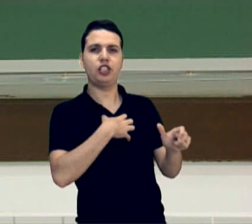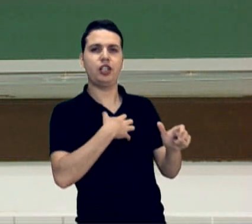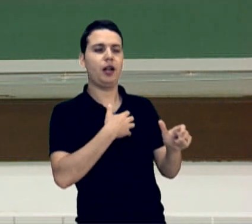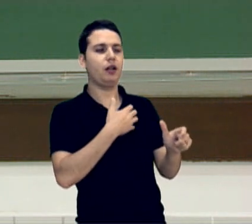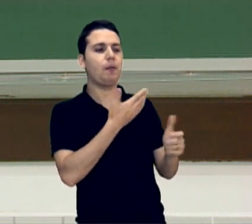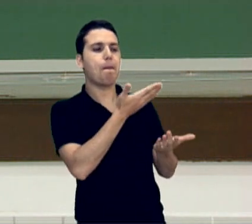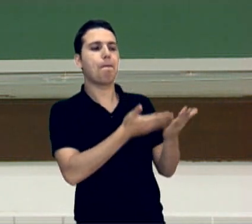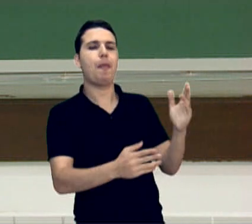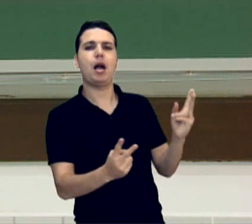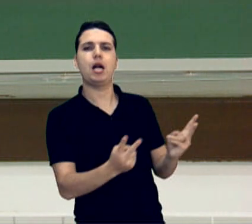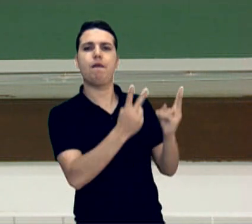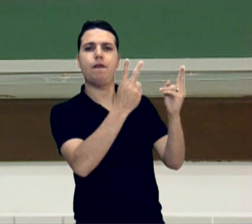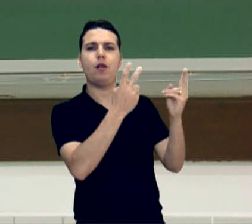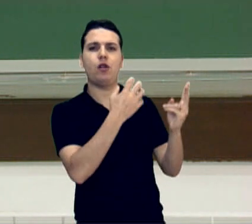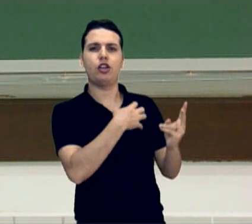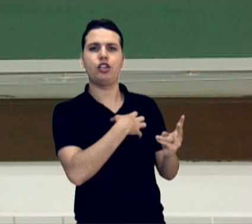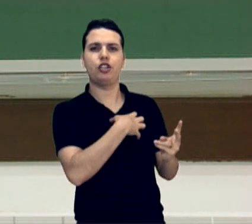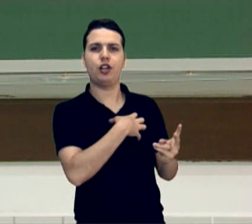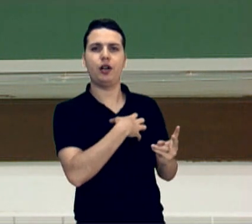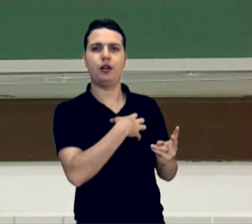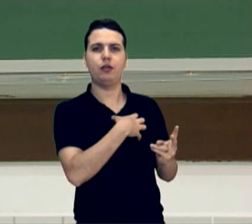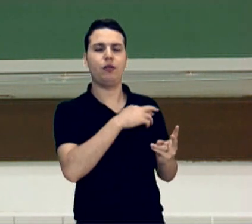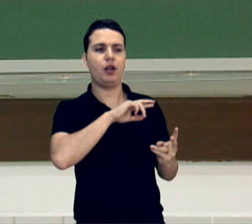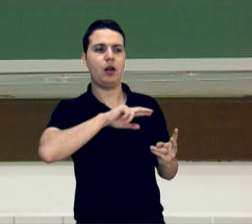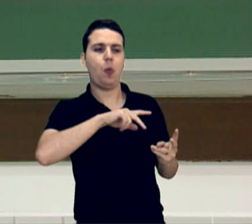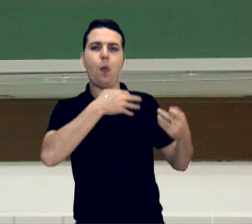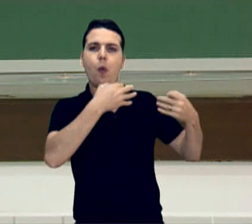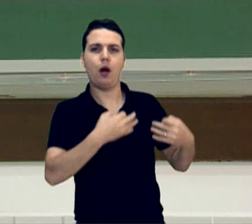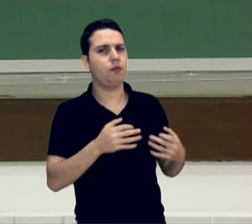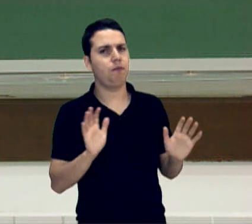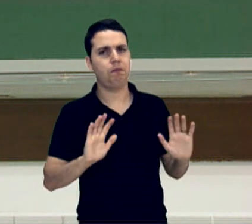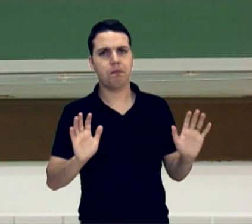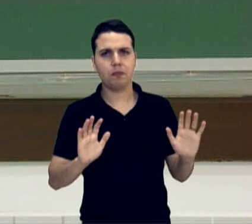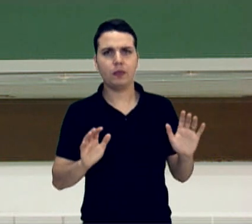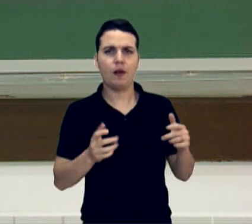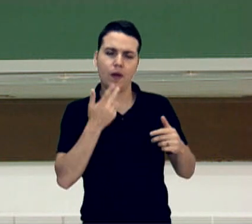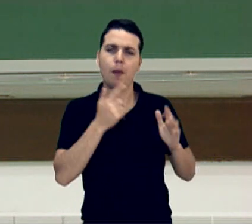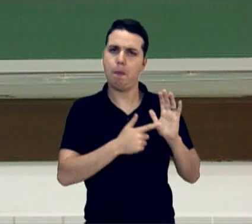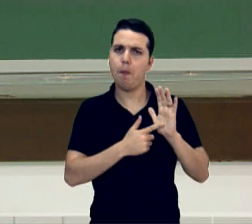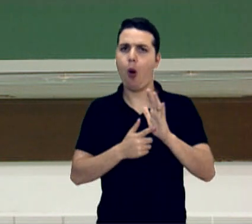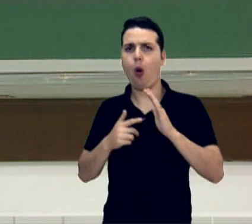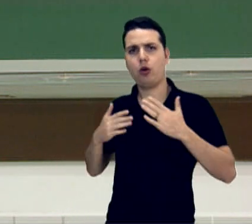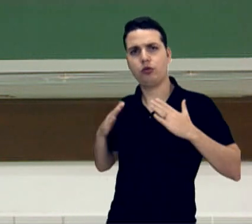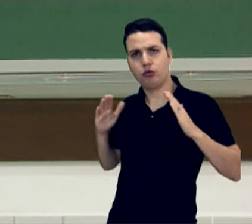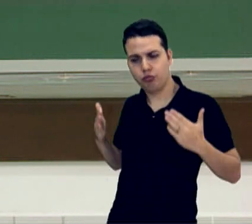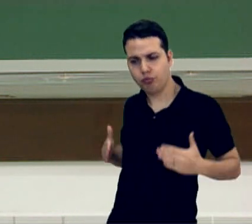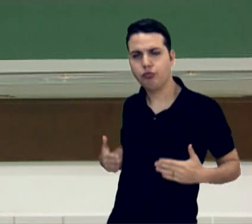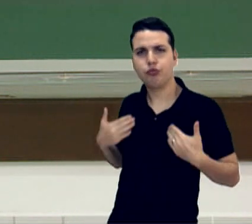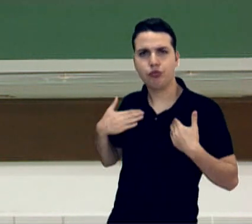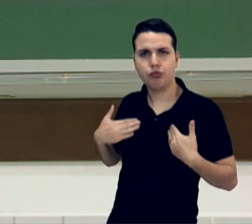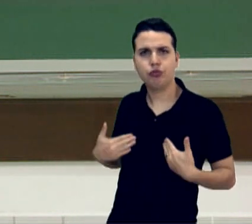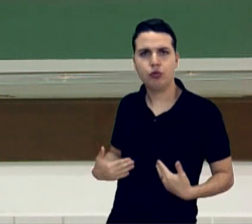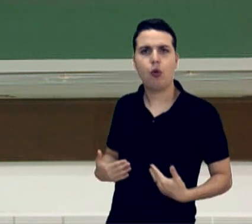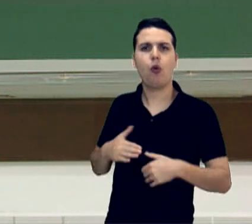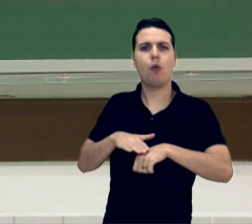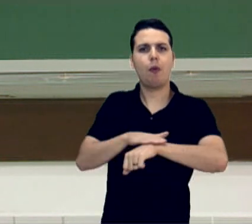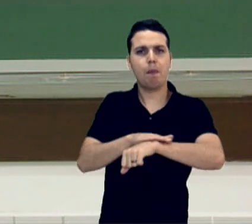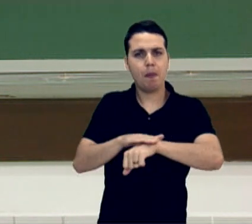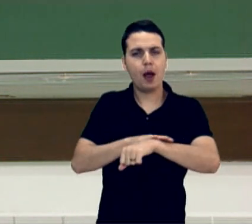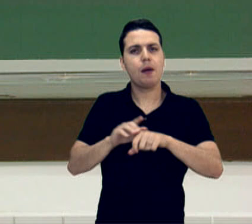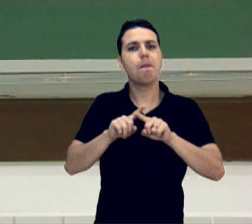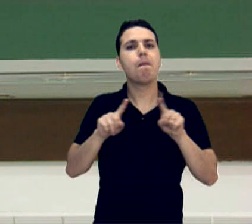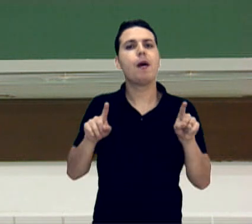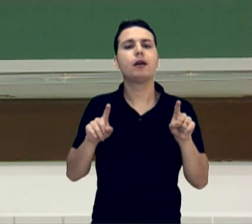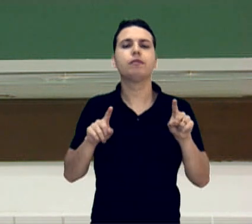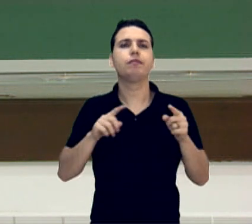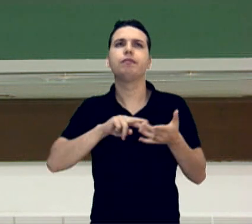ser vulgar, jamais. A prof falou até agora do corpo, que mostra o corpo, revela a beleza, a questão da pele, né? Mas